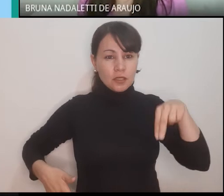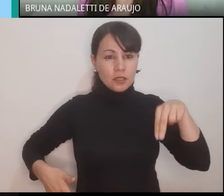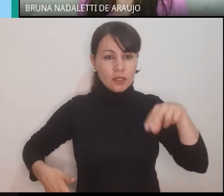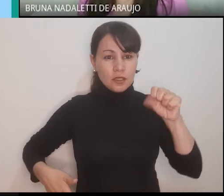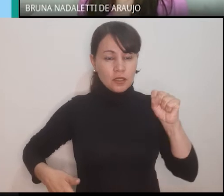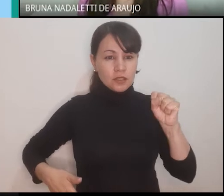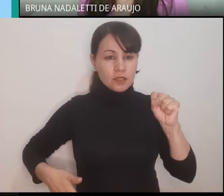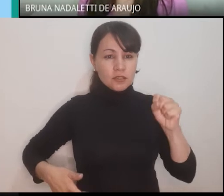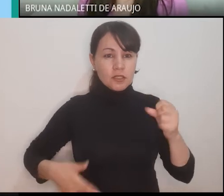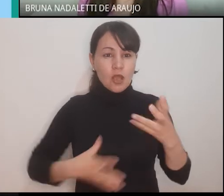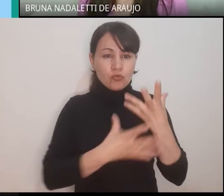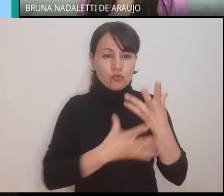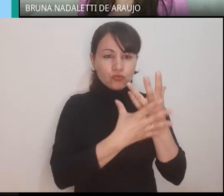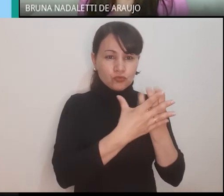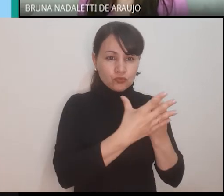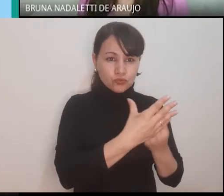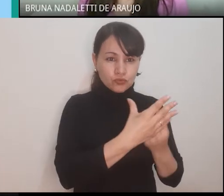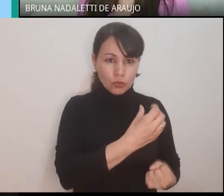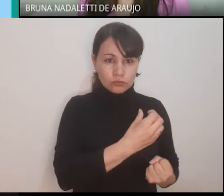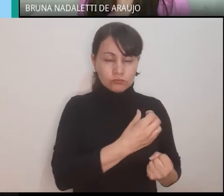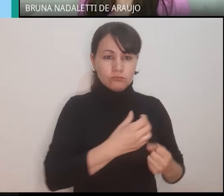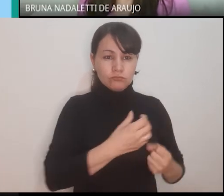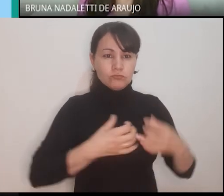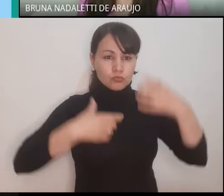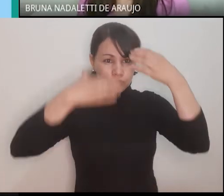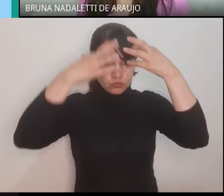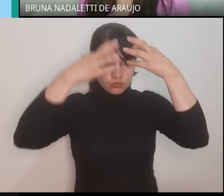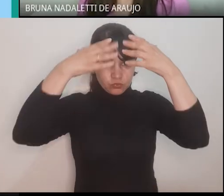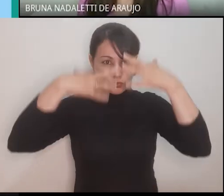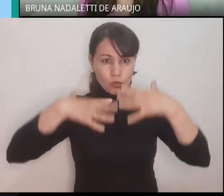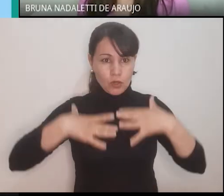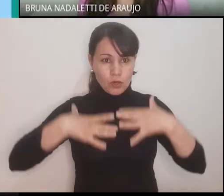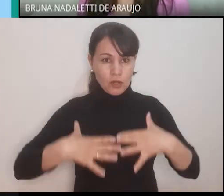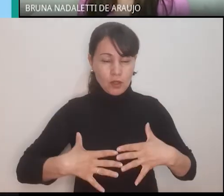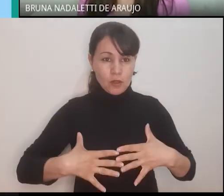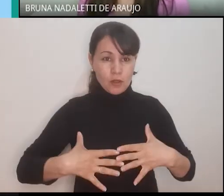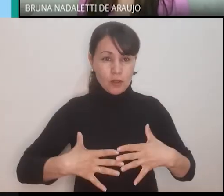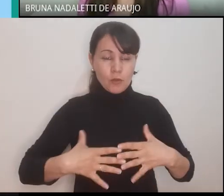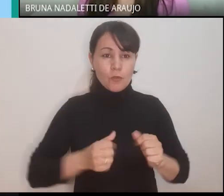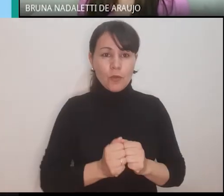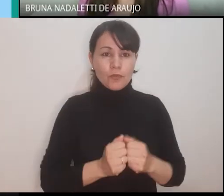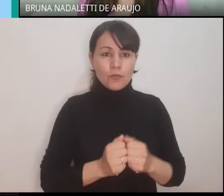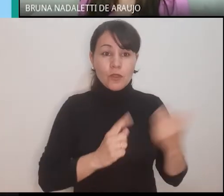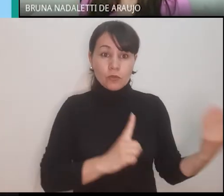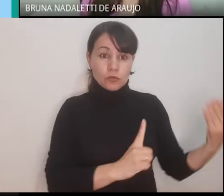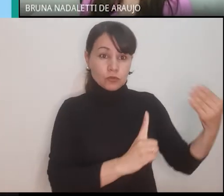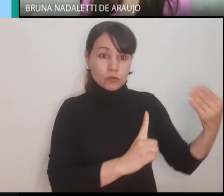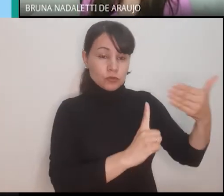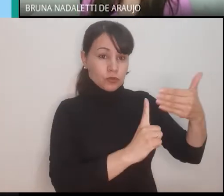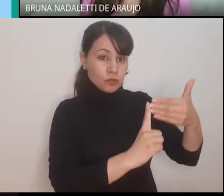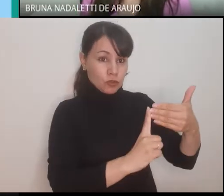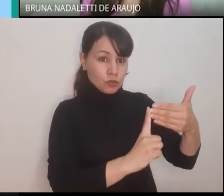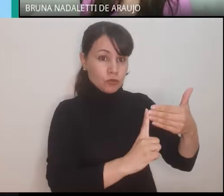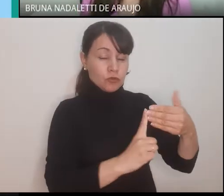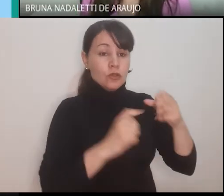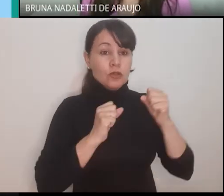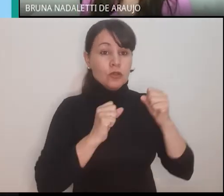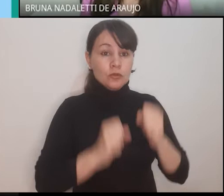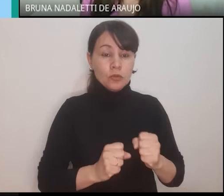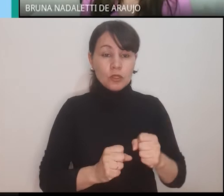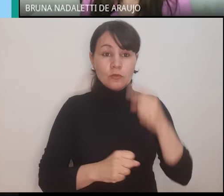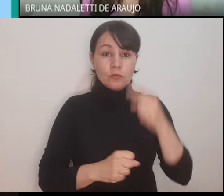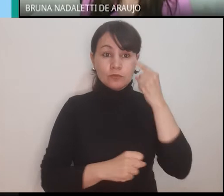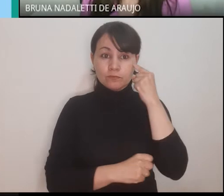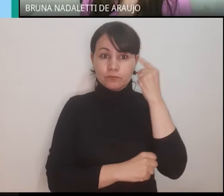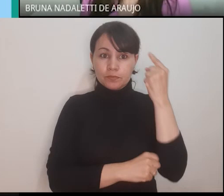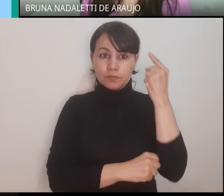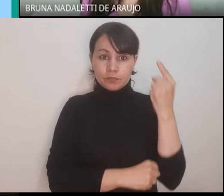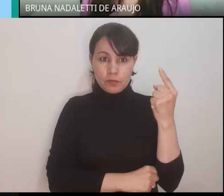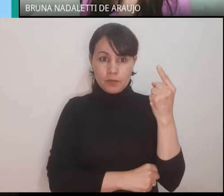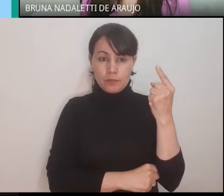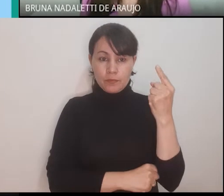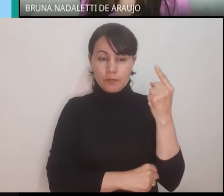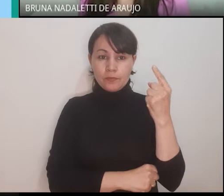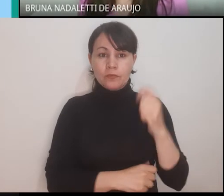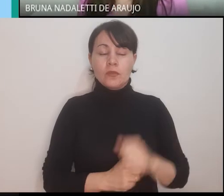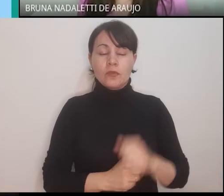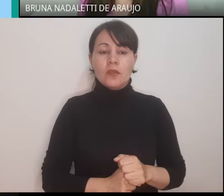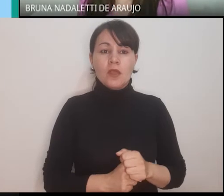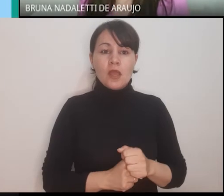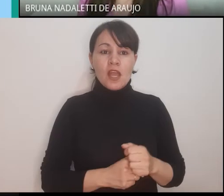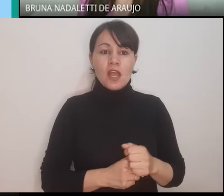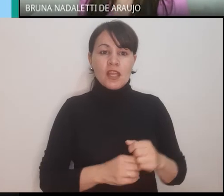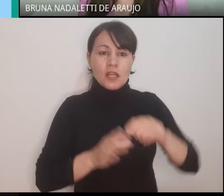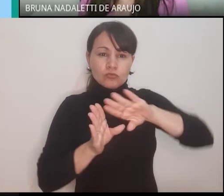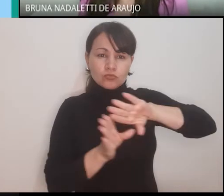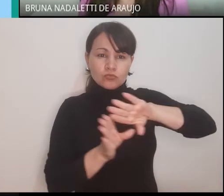do nosso organismo. E entre as suas principais funções, nós podemos mencionar que eles